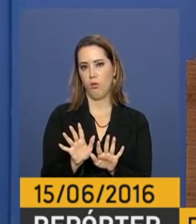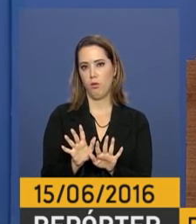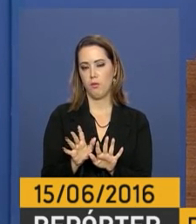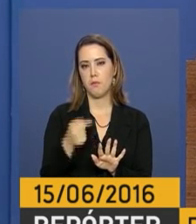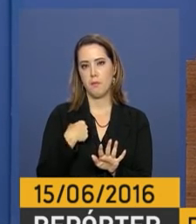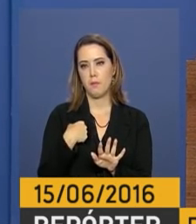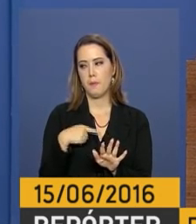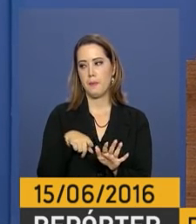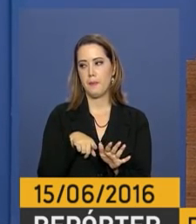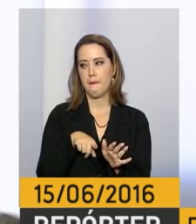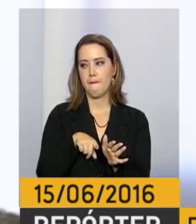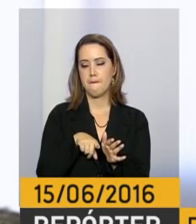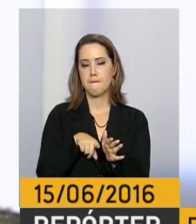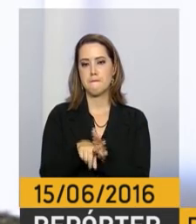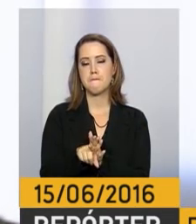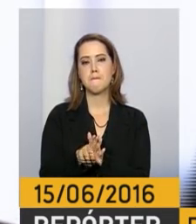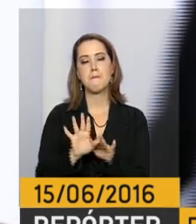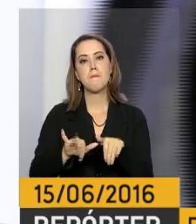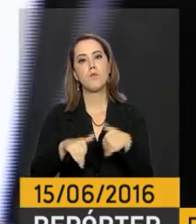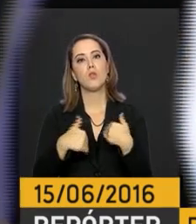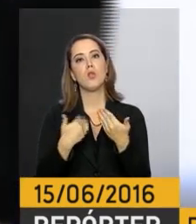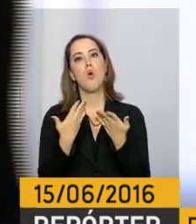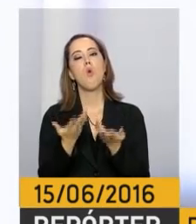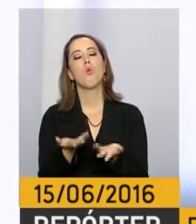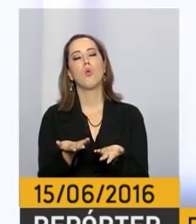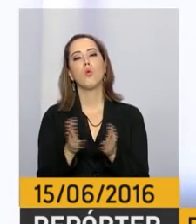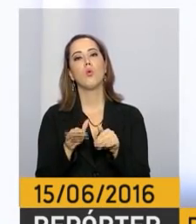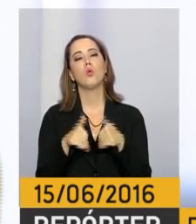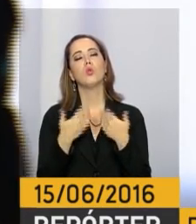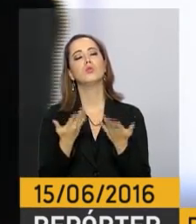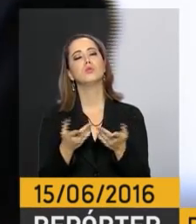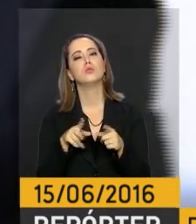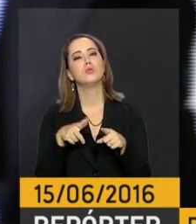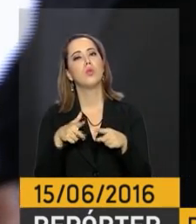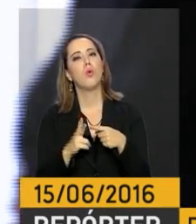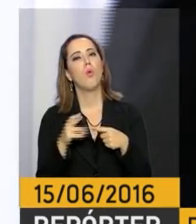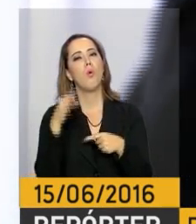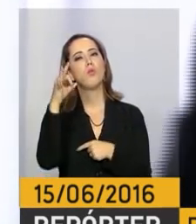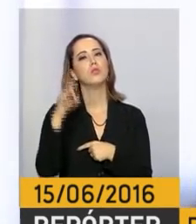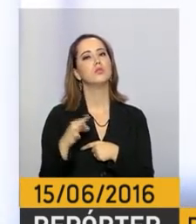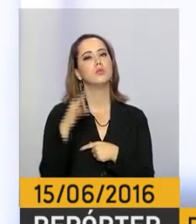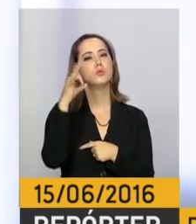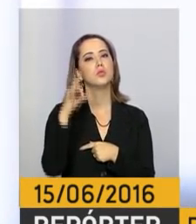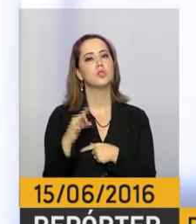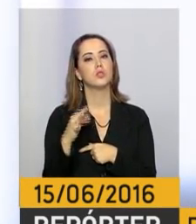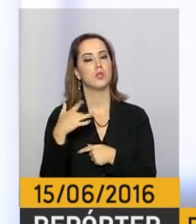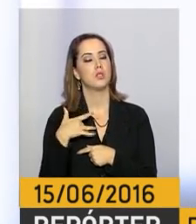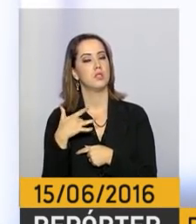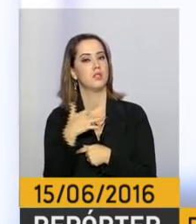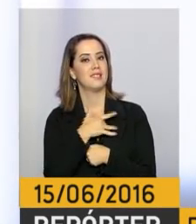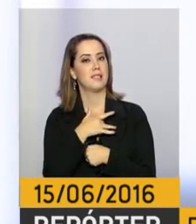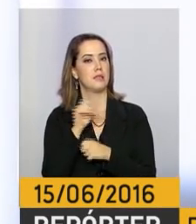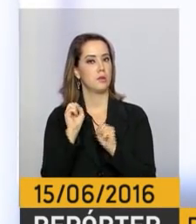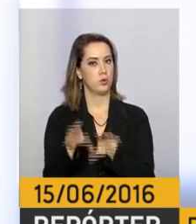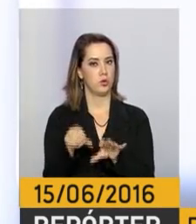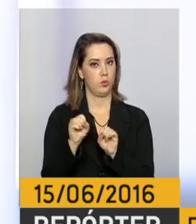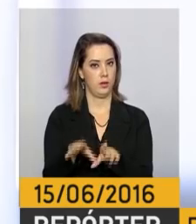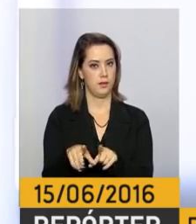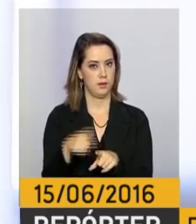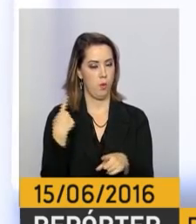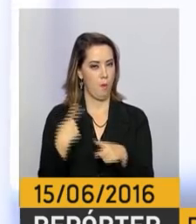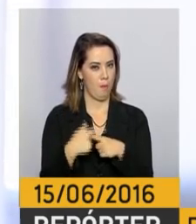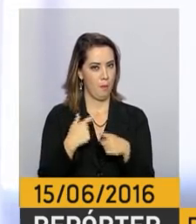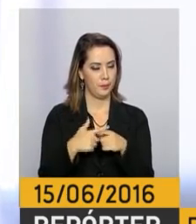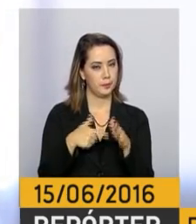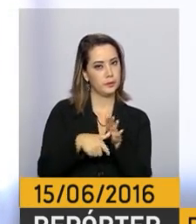perguntando se qual foi a modificação eh dos percentuais de saúde e educação, porque o presidente Temer